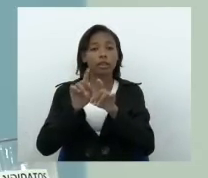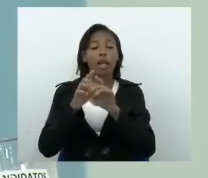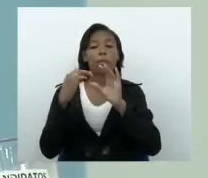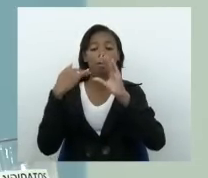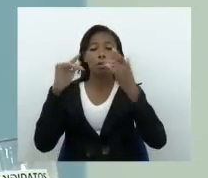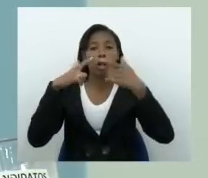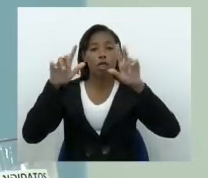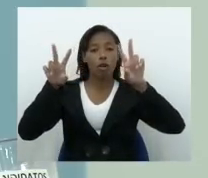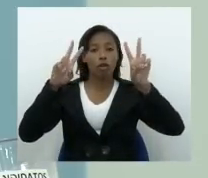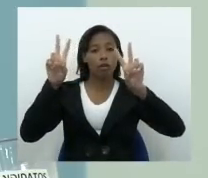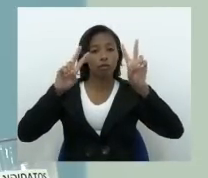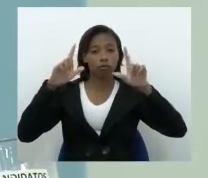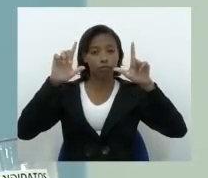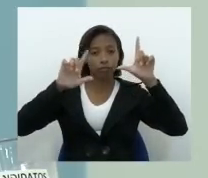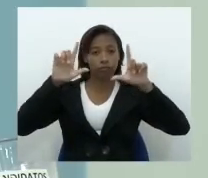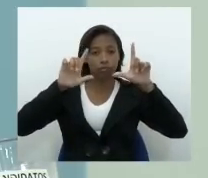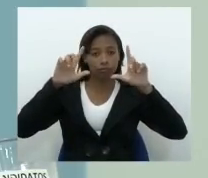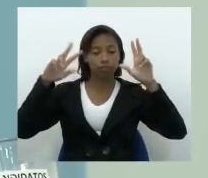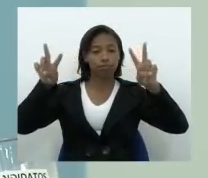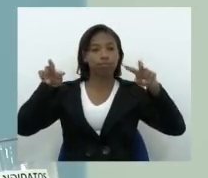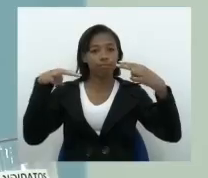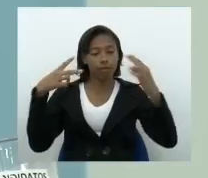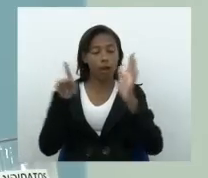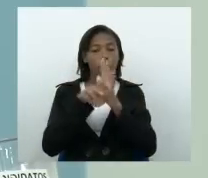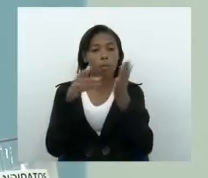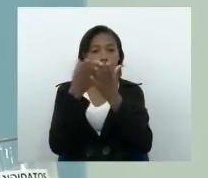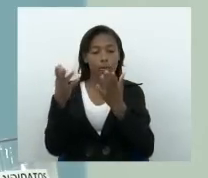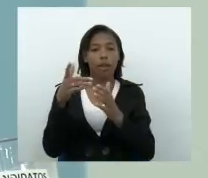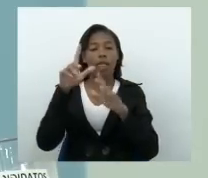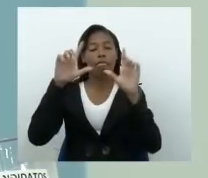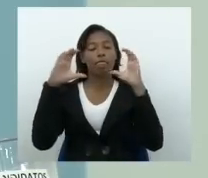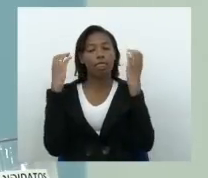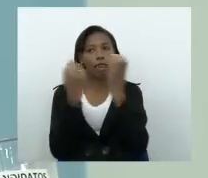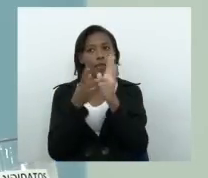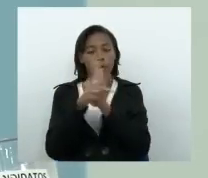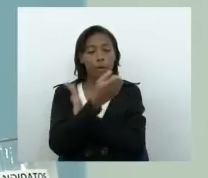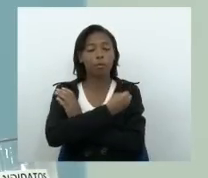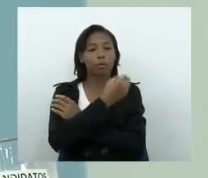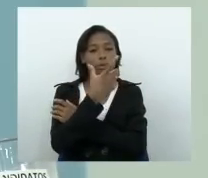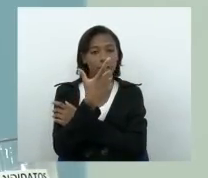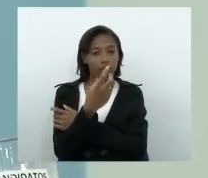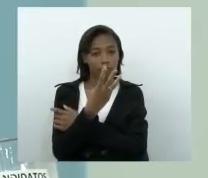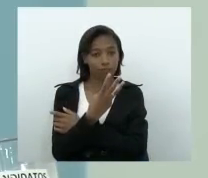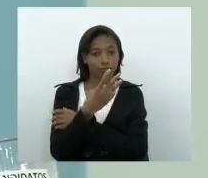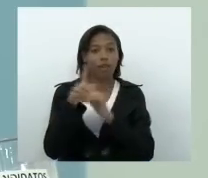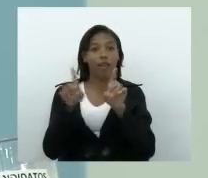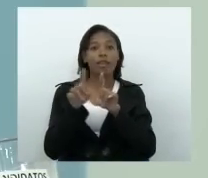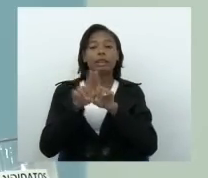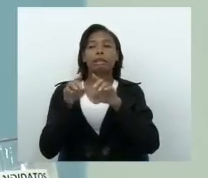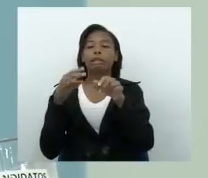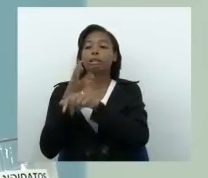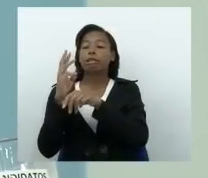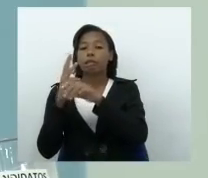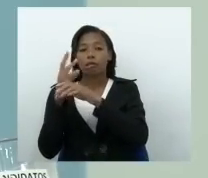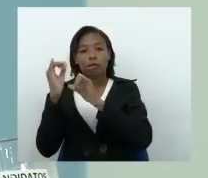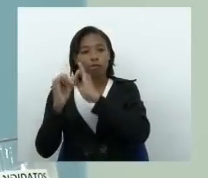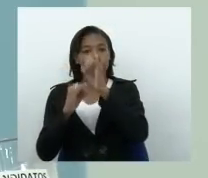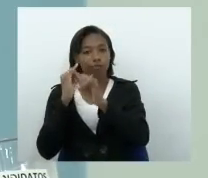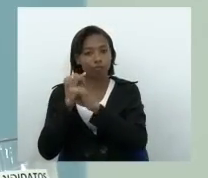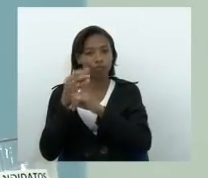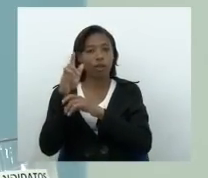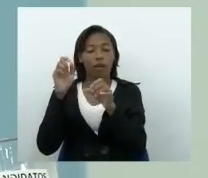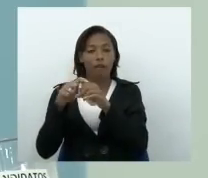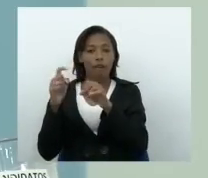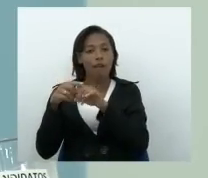levar a informação à maior parte da cidade. São eles TV Guarulhos, que é o canal 3 da NET, o site Guarulhos Web, o site Clique Guarulhos,